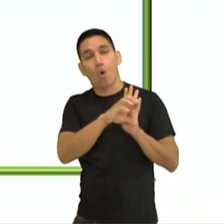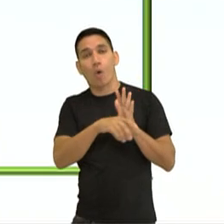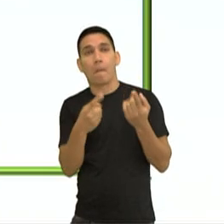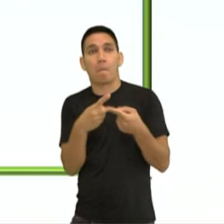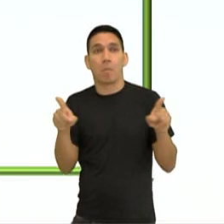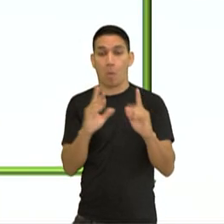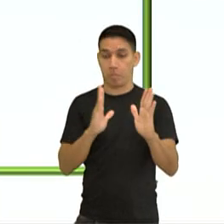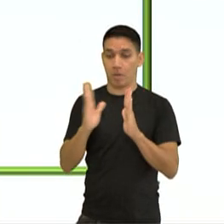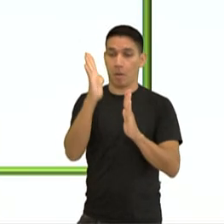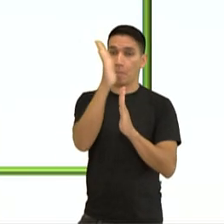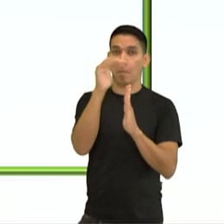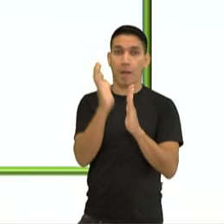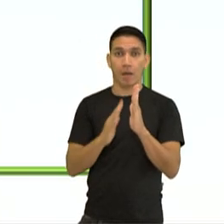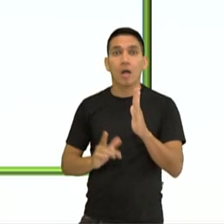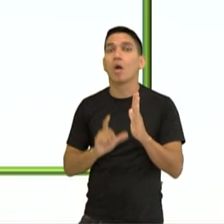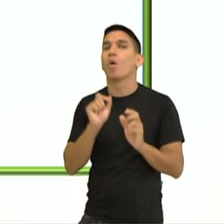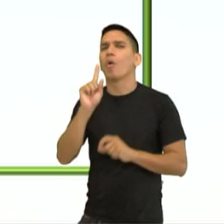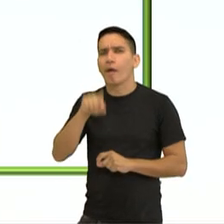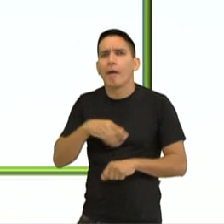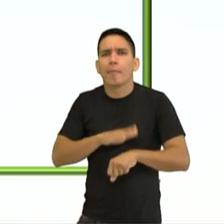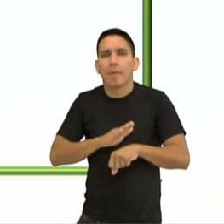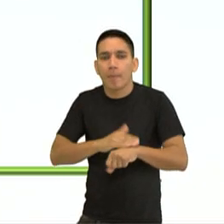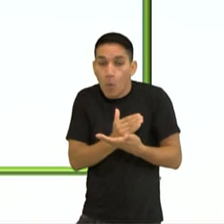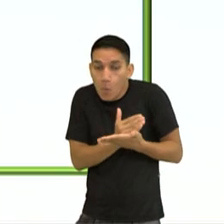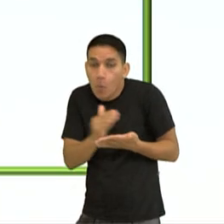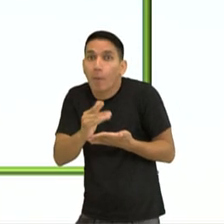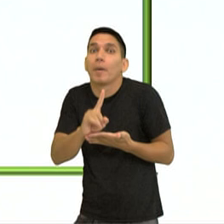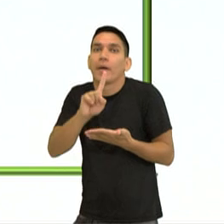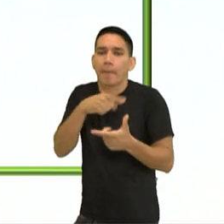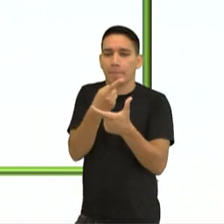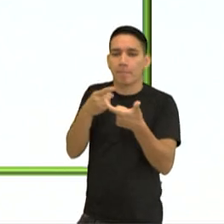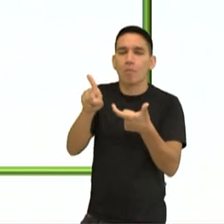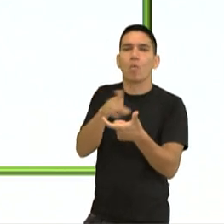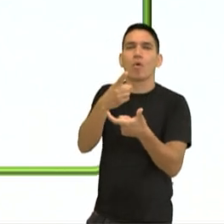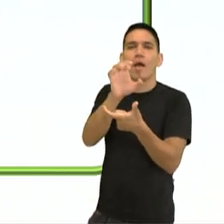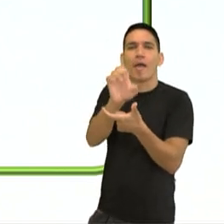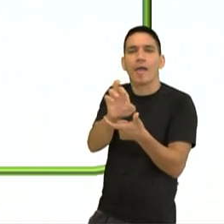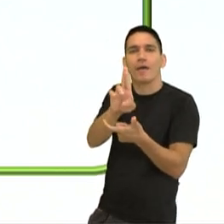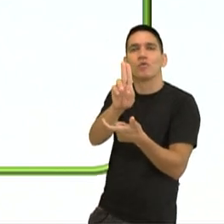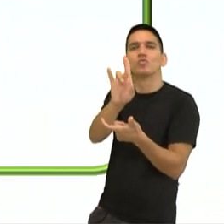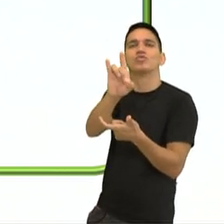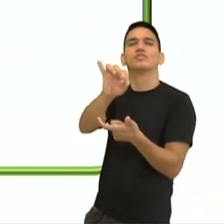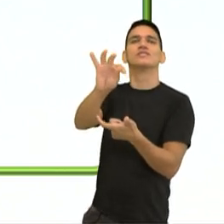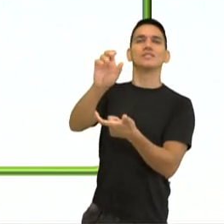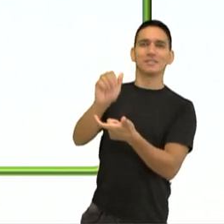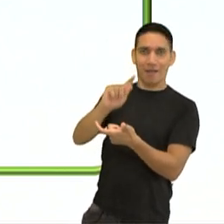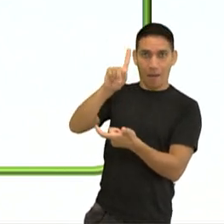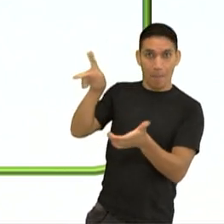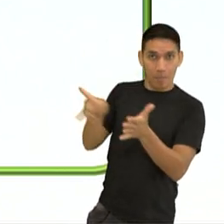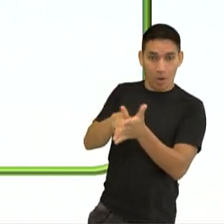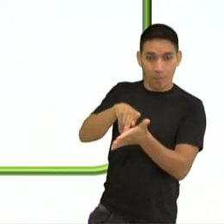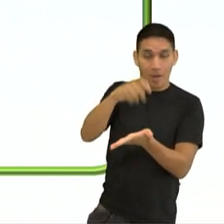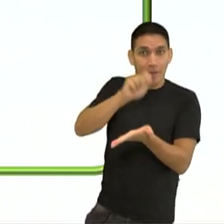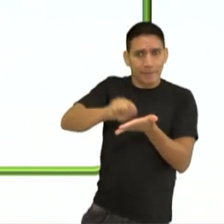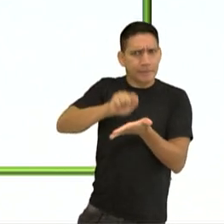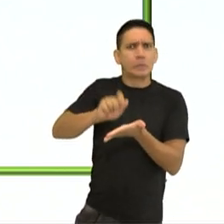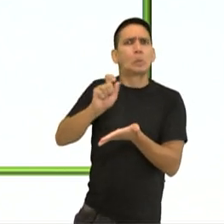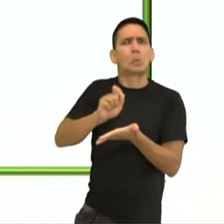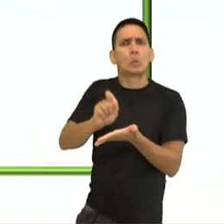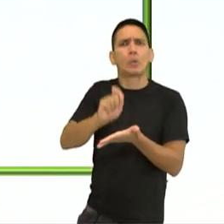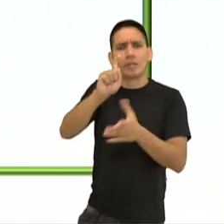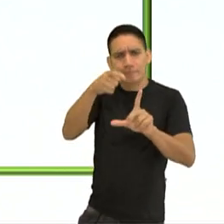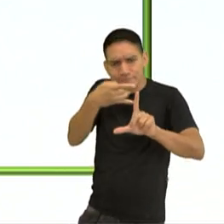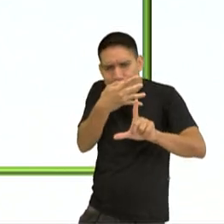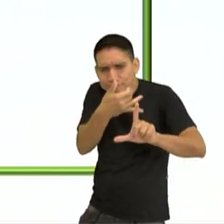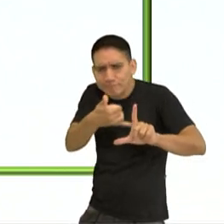período barroco, que é onde começa a música erudita, né? A música propriamente escrita, né? A